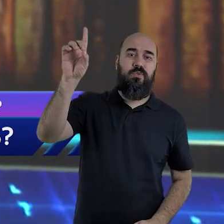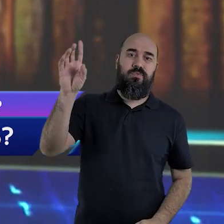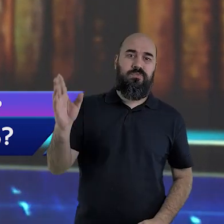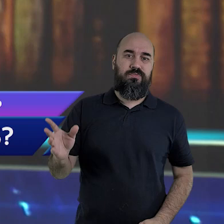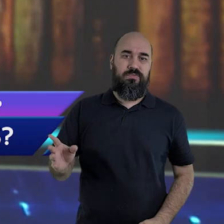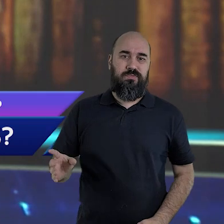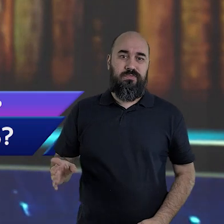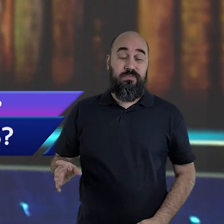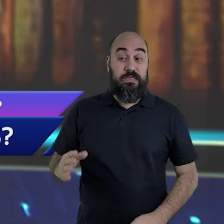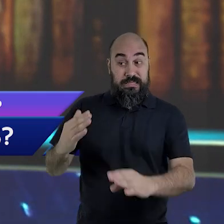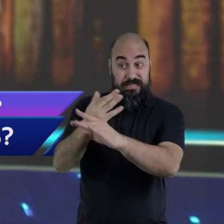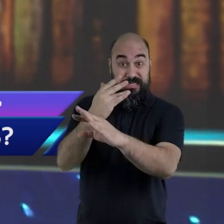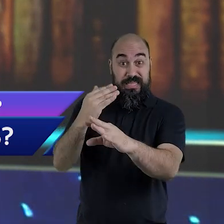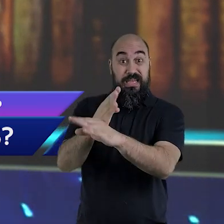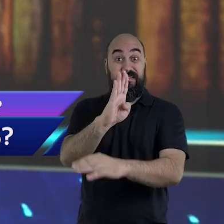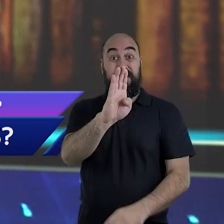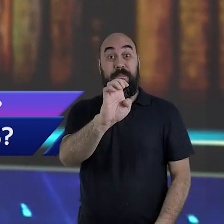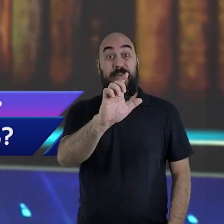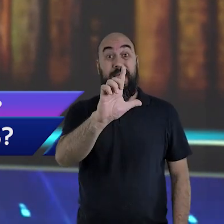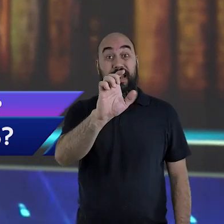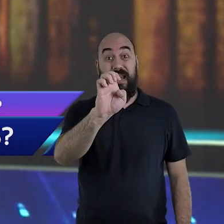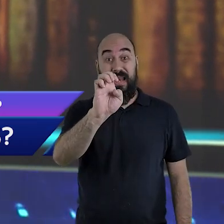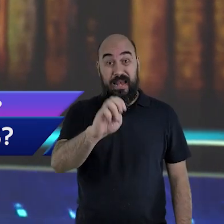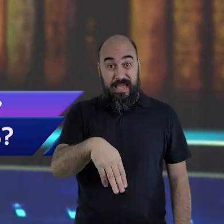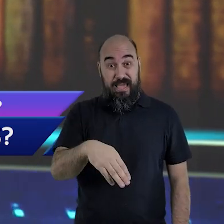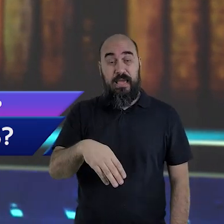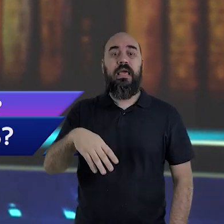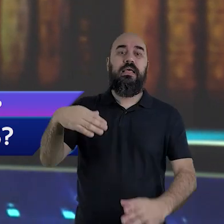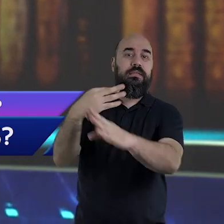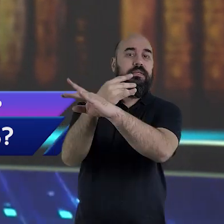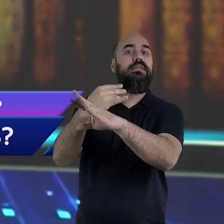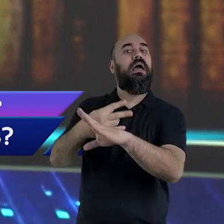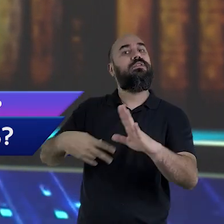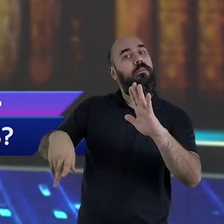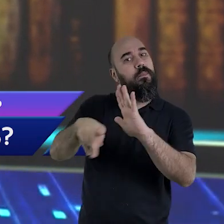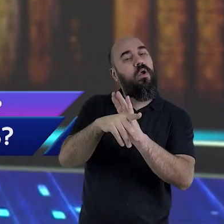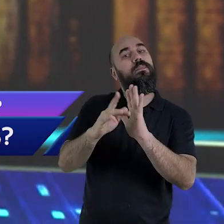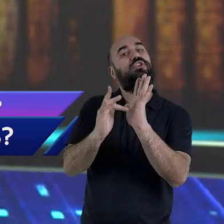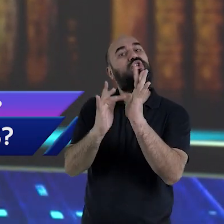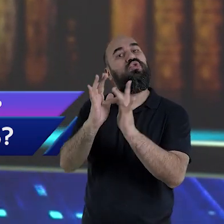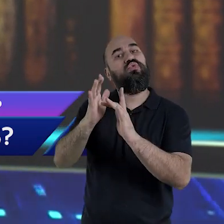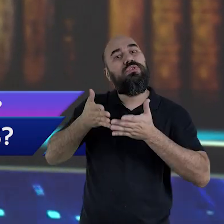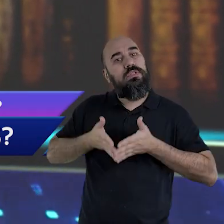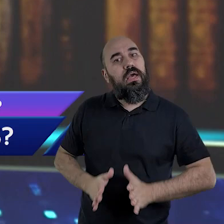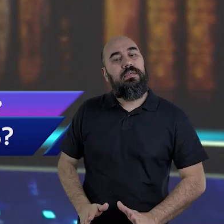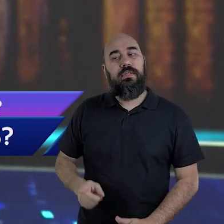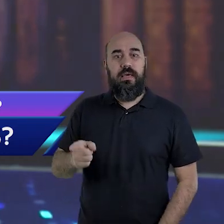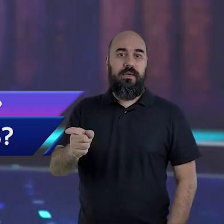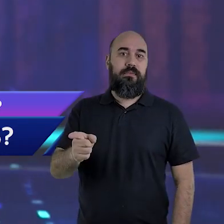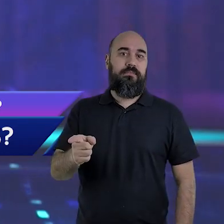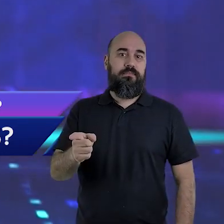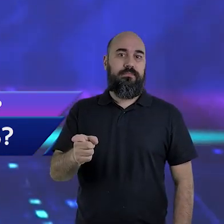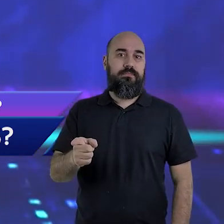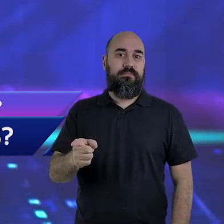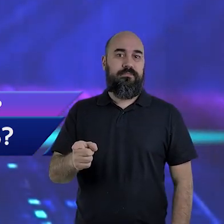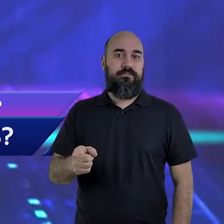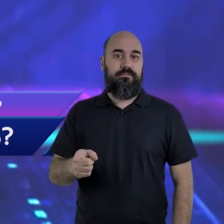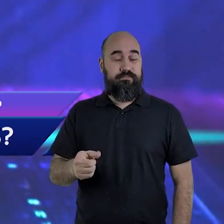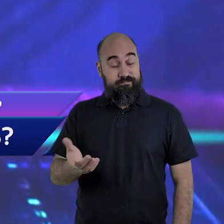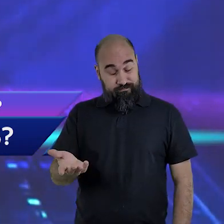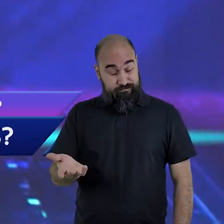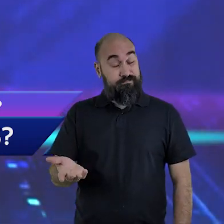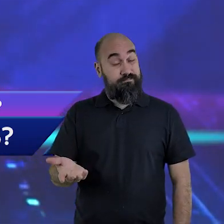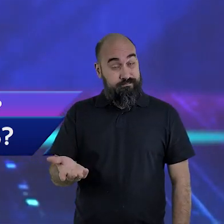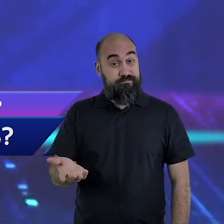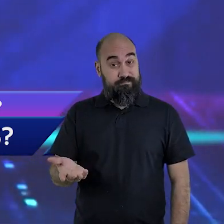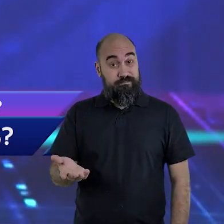de Belém deveria ser a cidade onde Jesus nasceria. Sabe, olhando para a